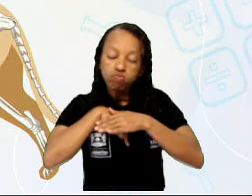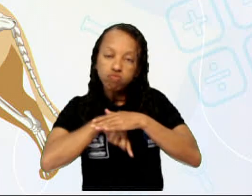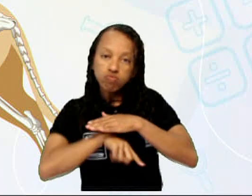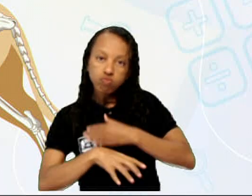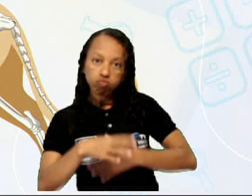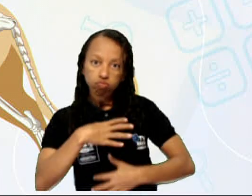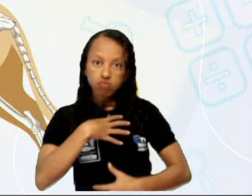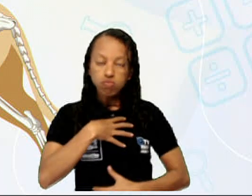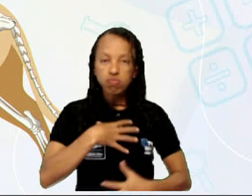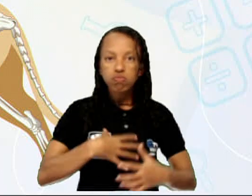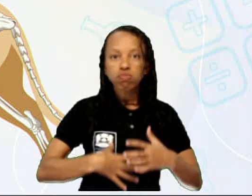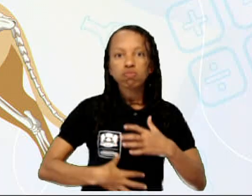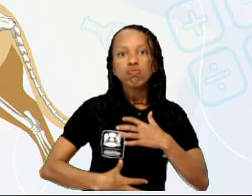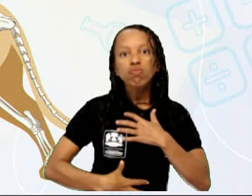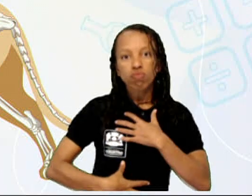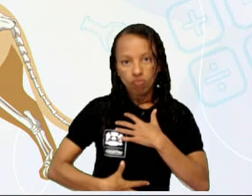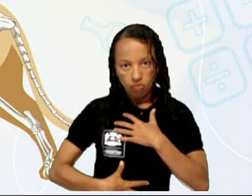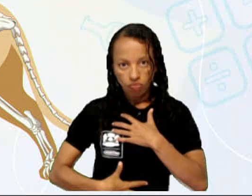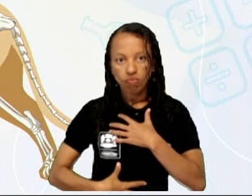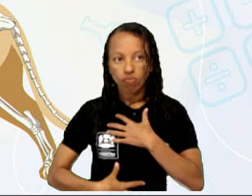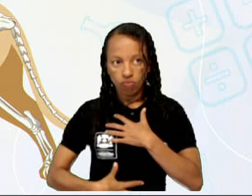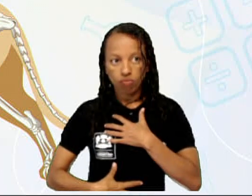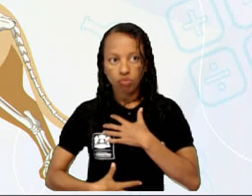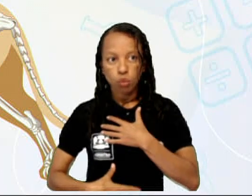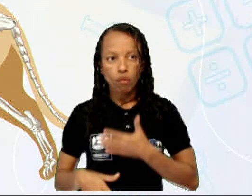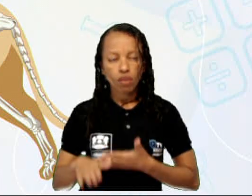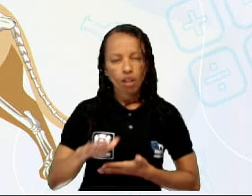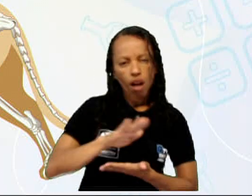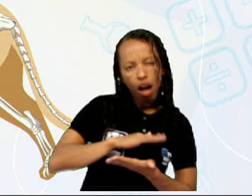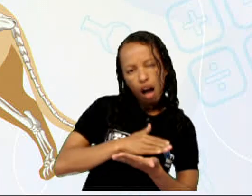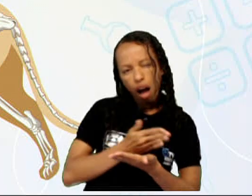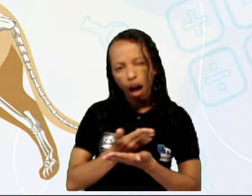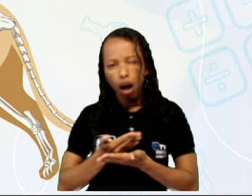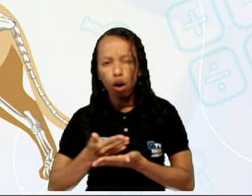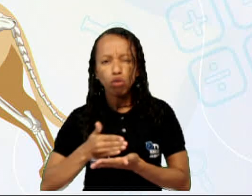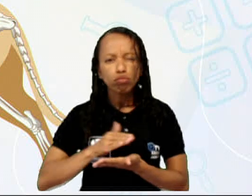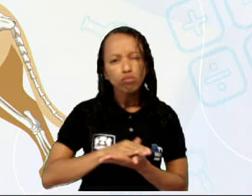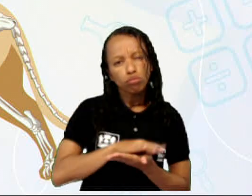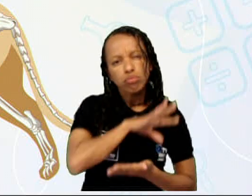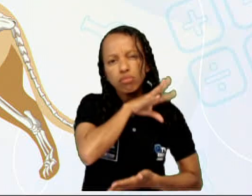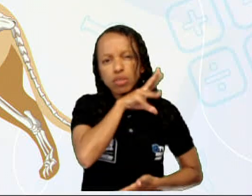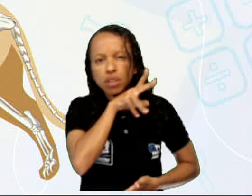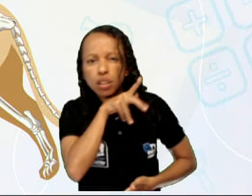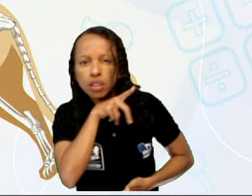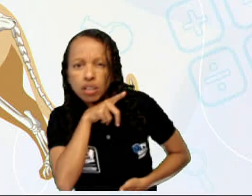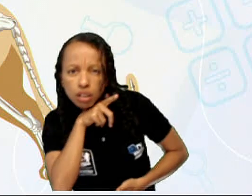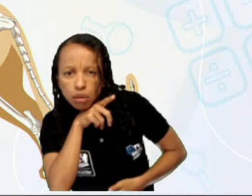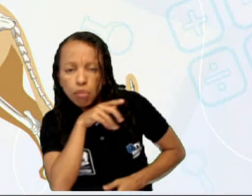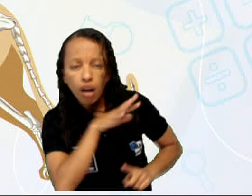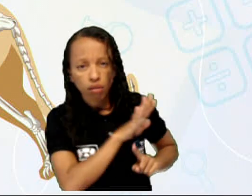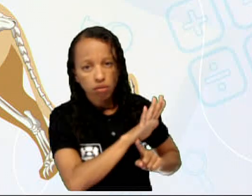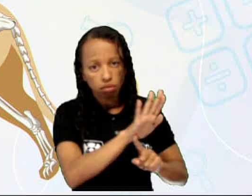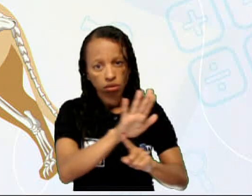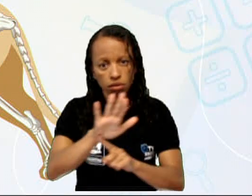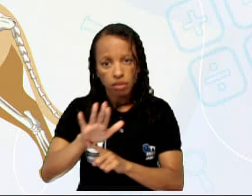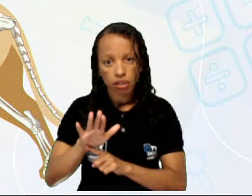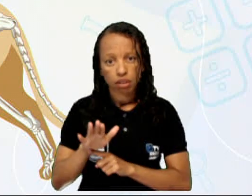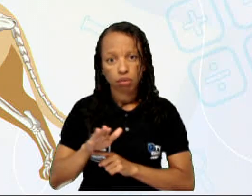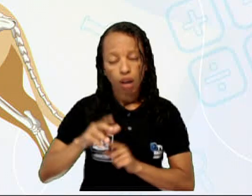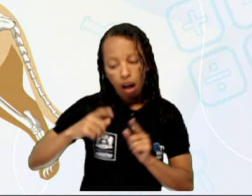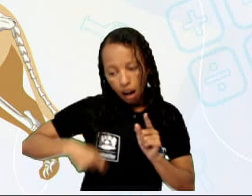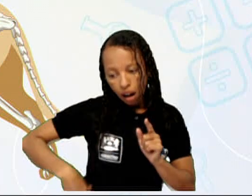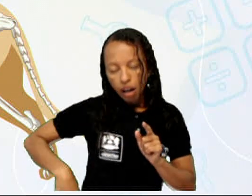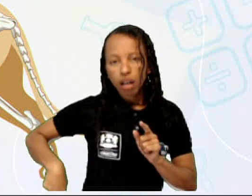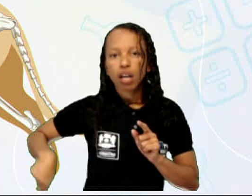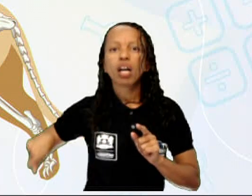corpo. Já alguns animais vertebrados, eles apresentam cauda e o seu corpo, a estrutura